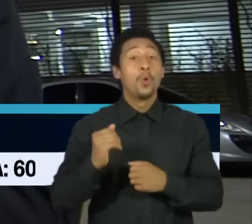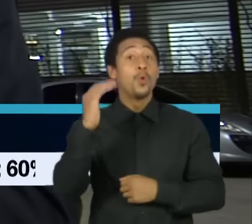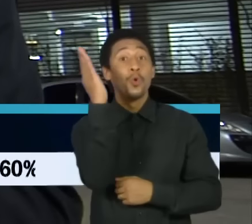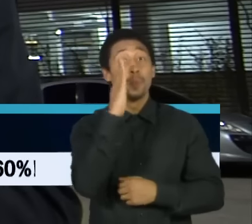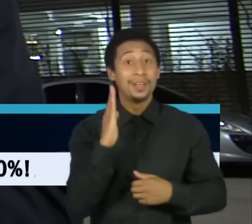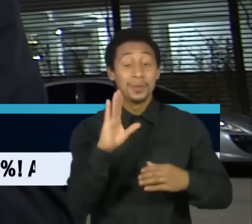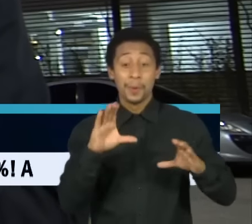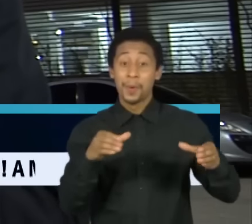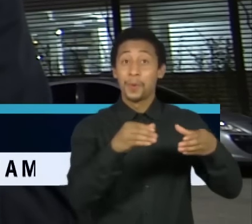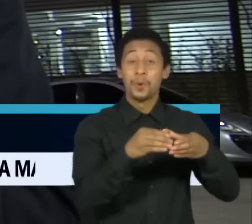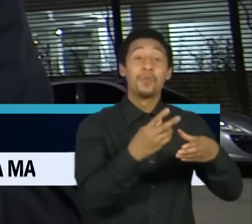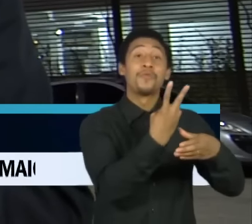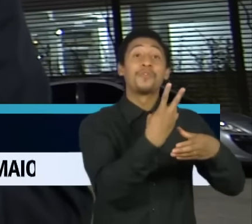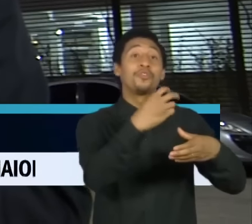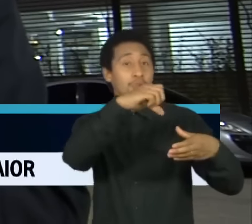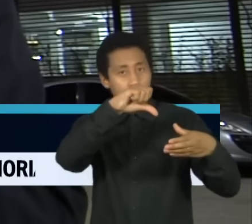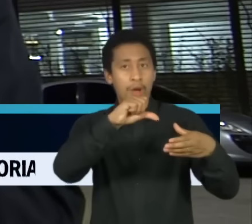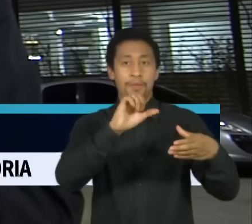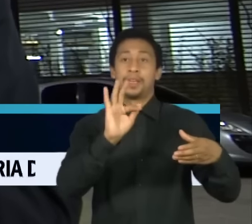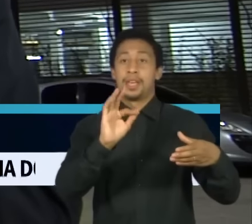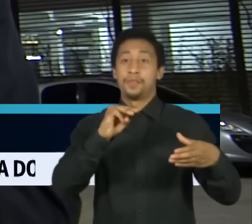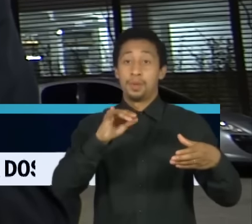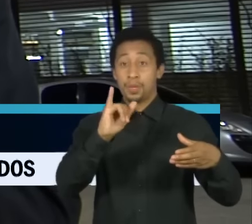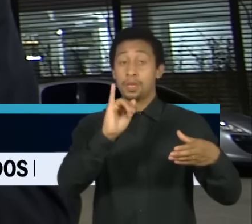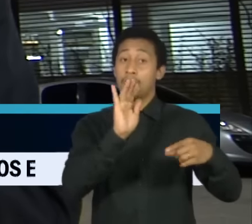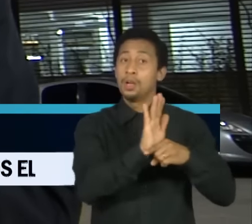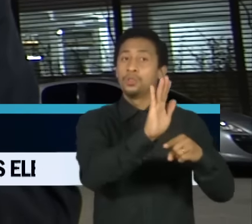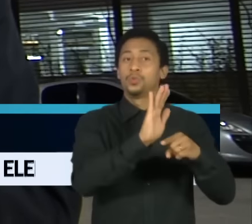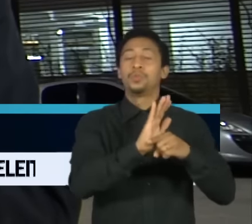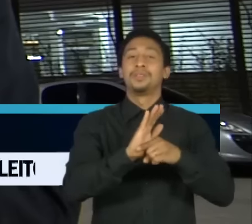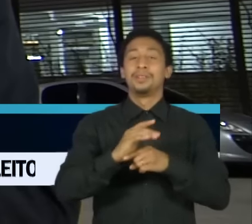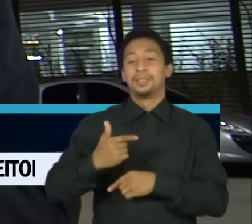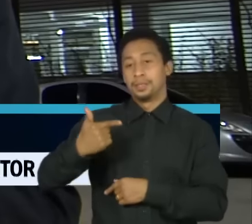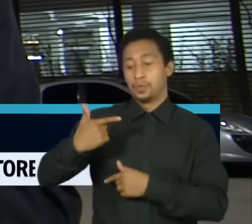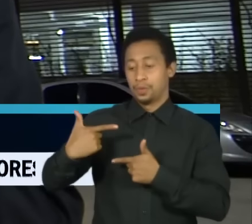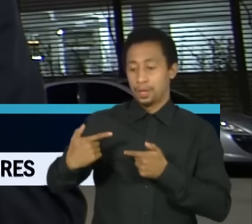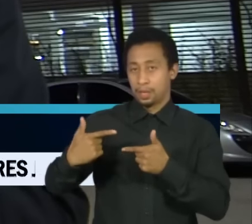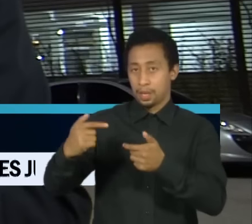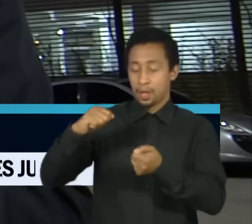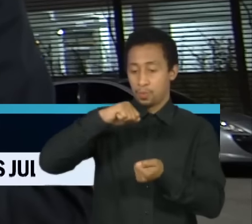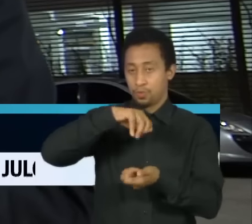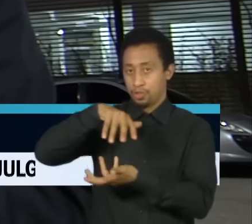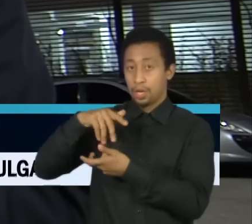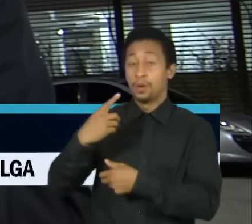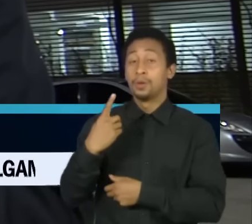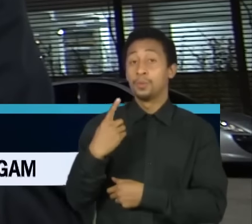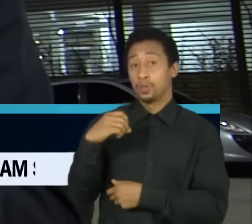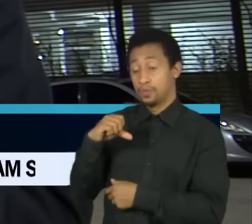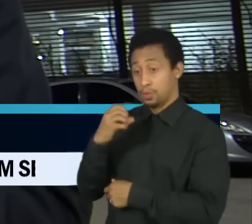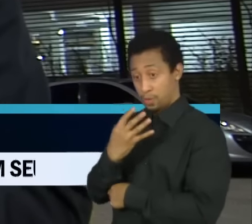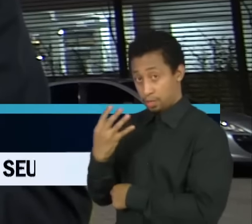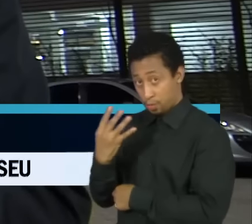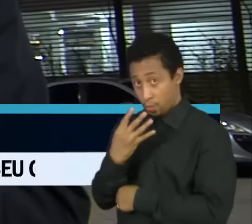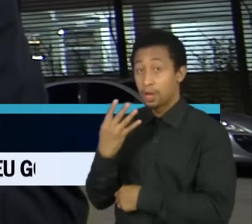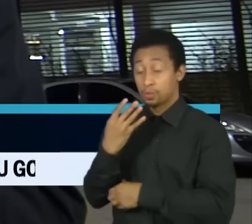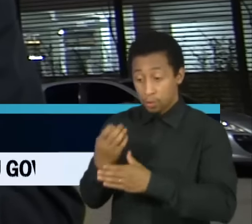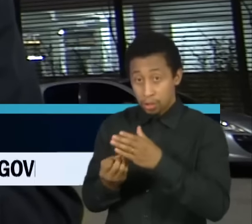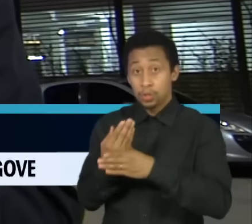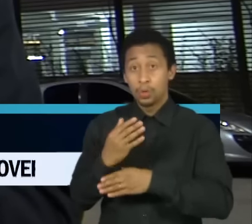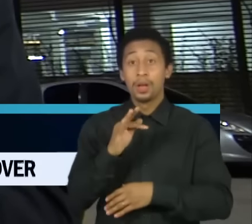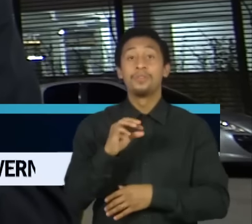originais do FMI, organismo criado no final da Segunda Guerra Mundial, em 1944, para apoiar os países por meio